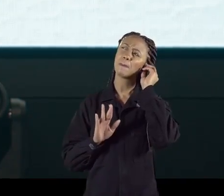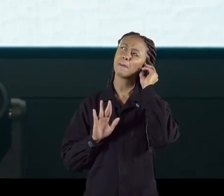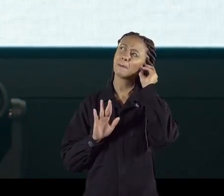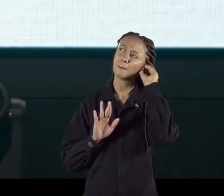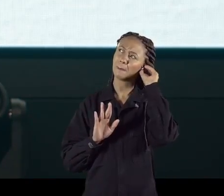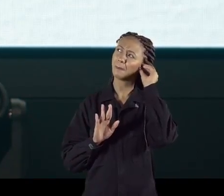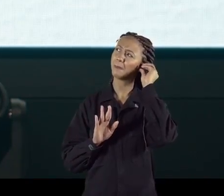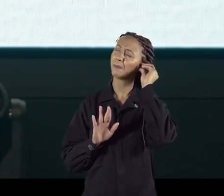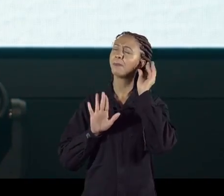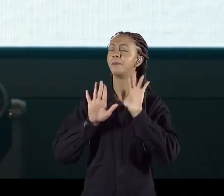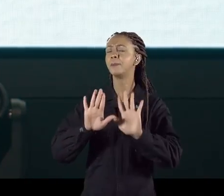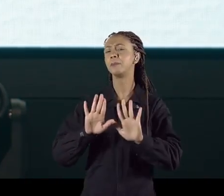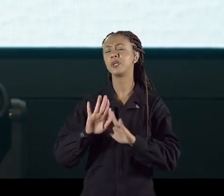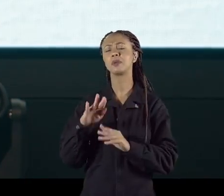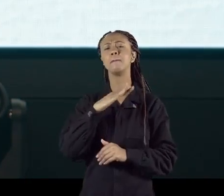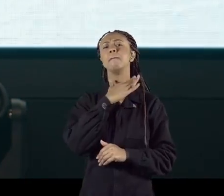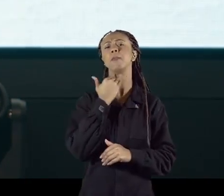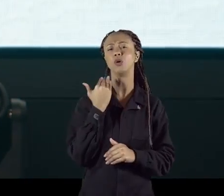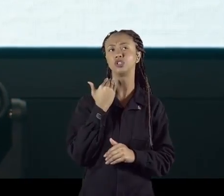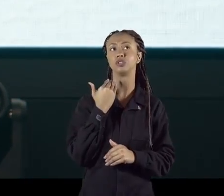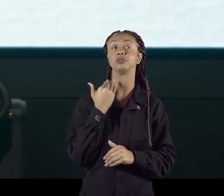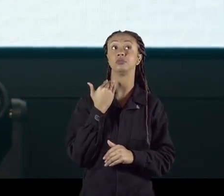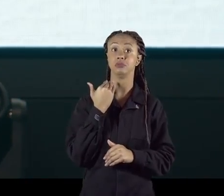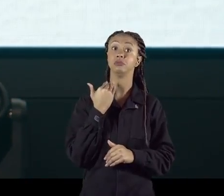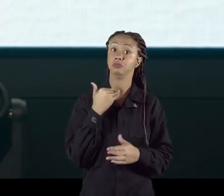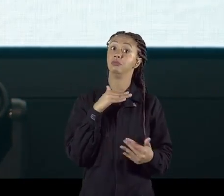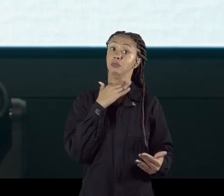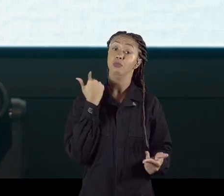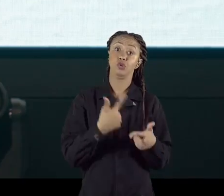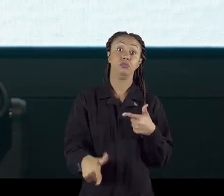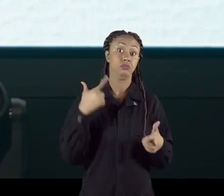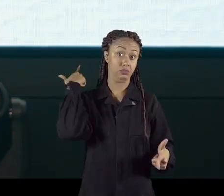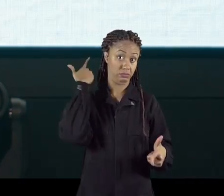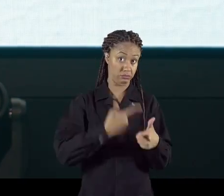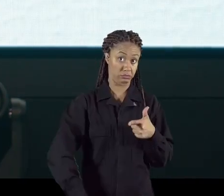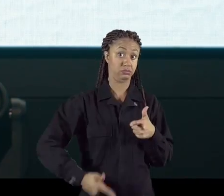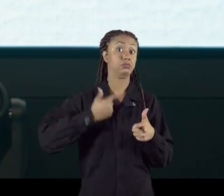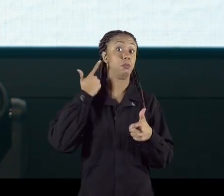morte porque a morte é um grande adversário gente